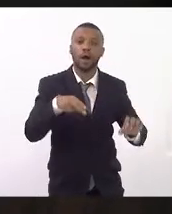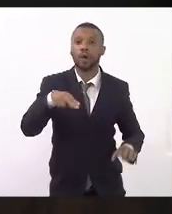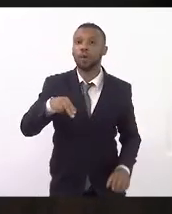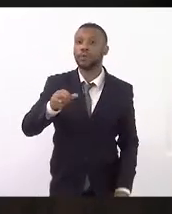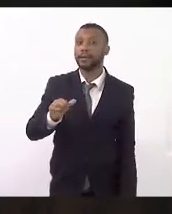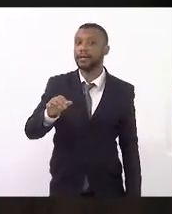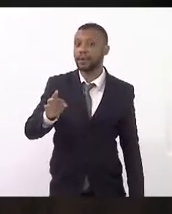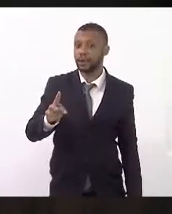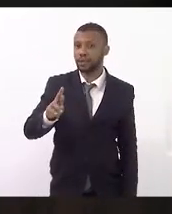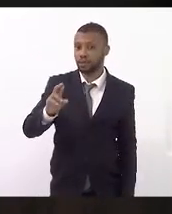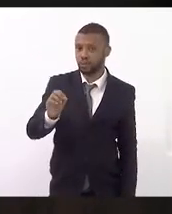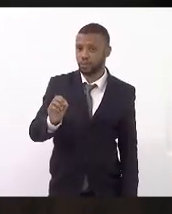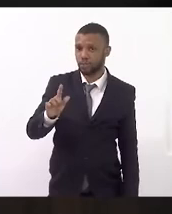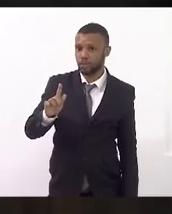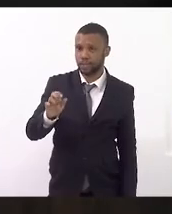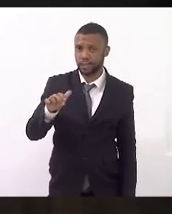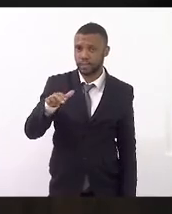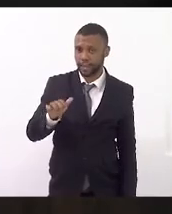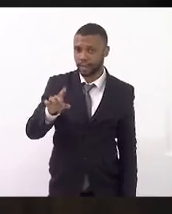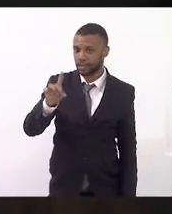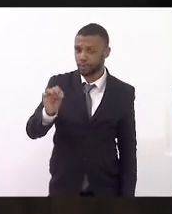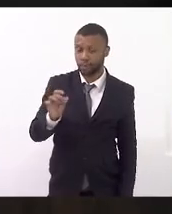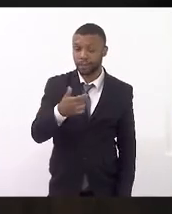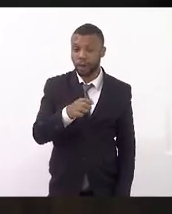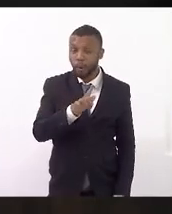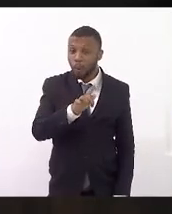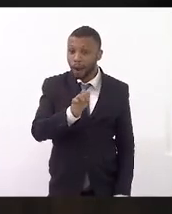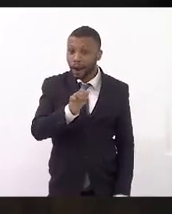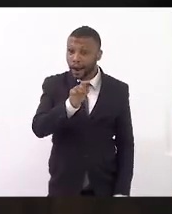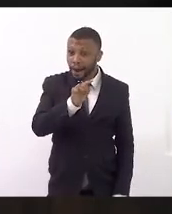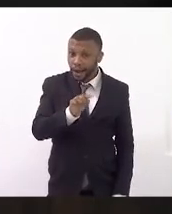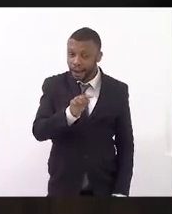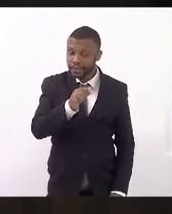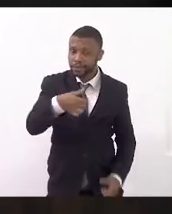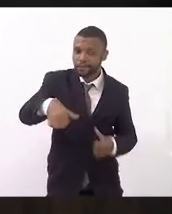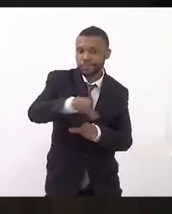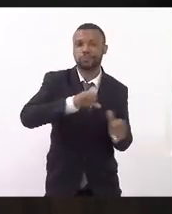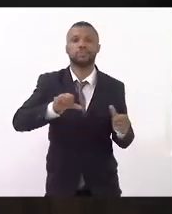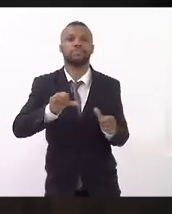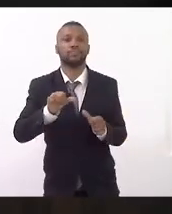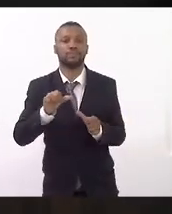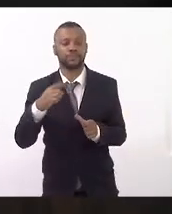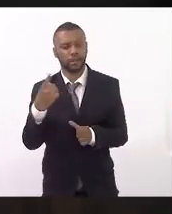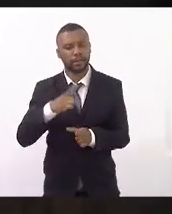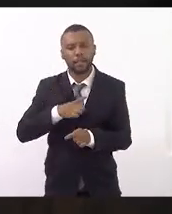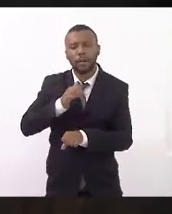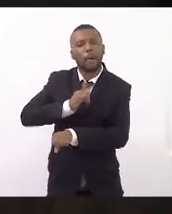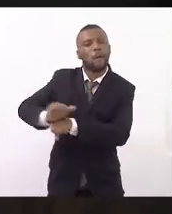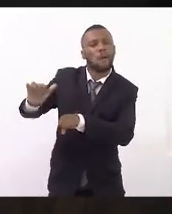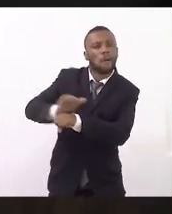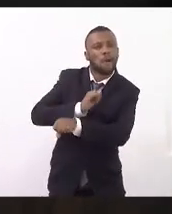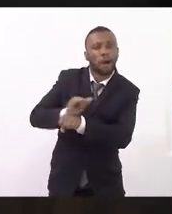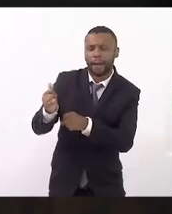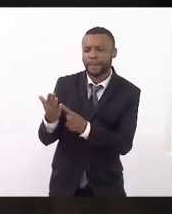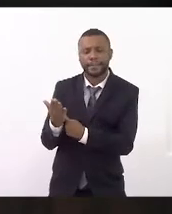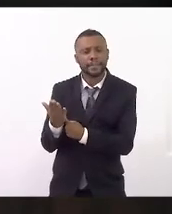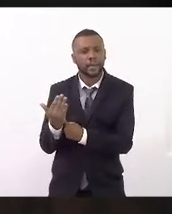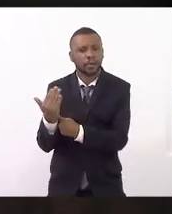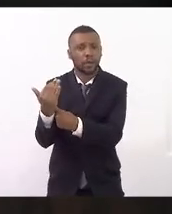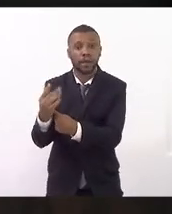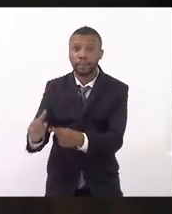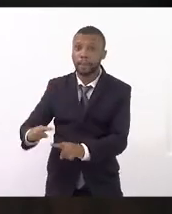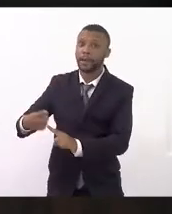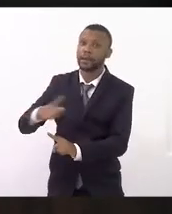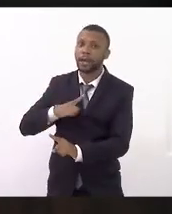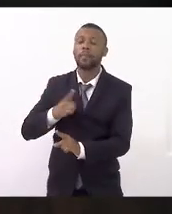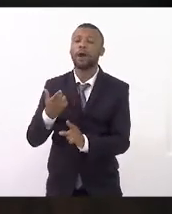nitrogenado, que é a transformação do gás. Temos tecnologias e temos aqui a UFRJ,